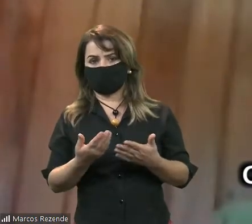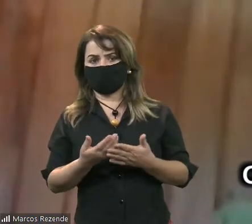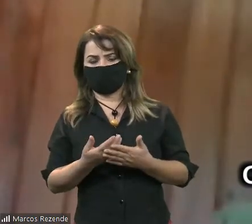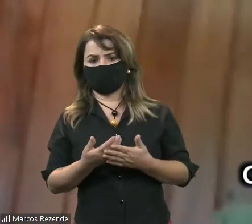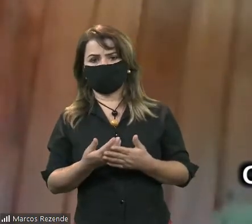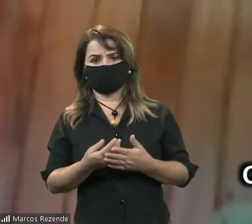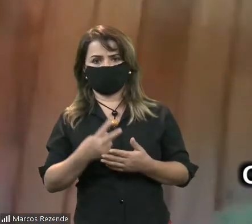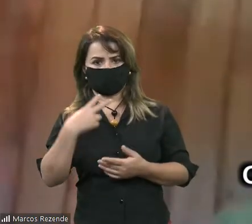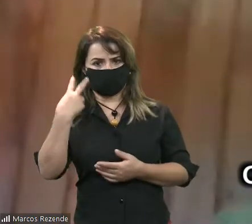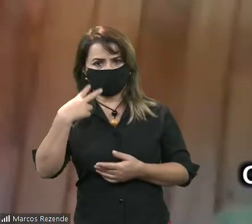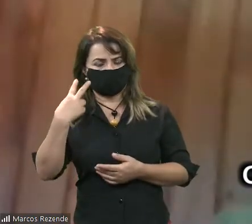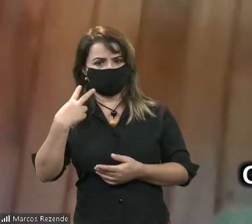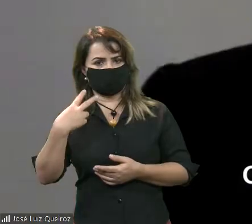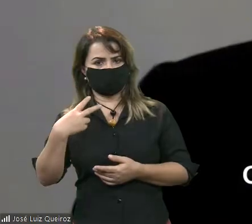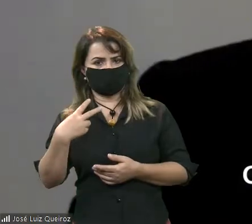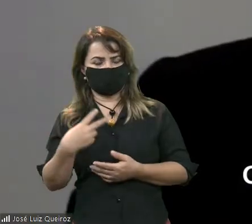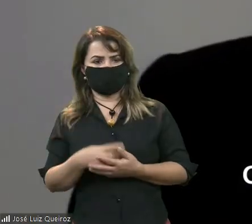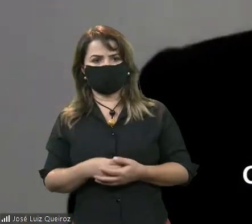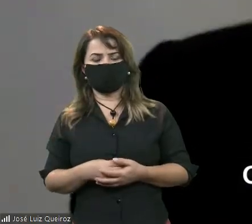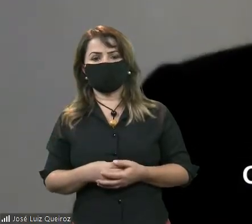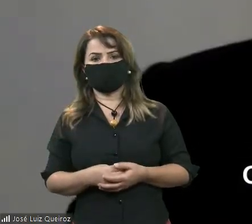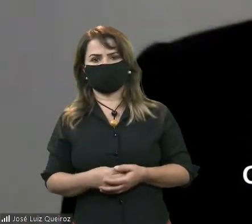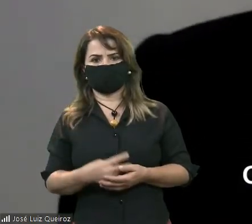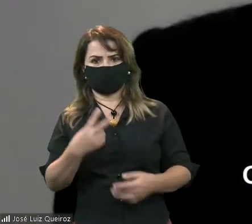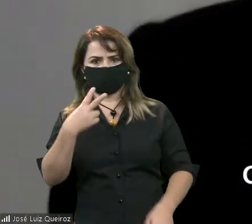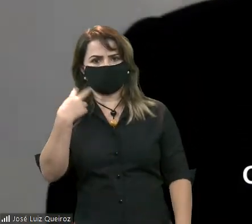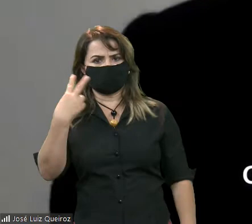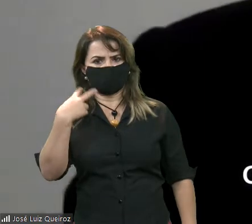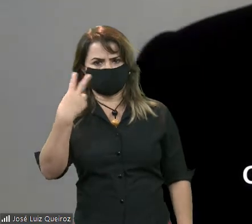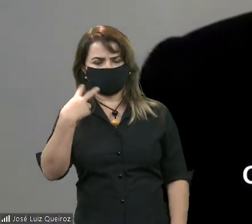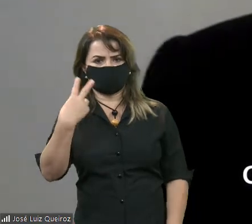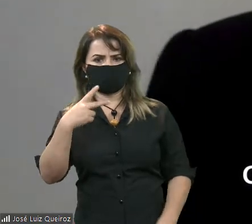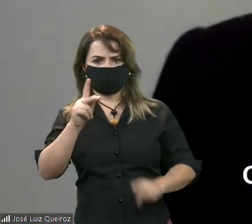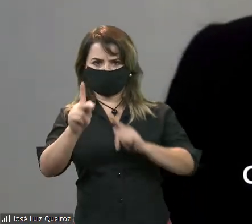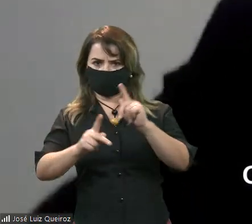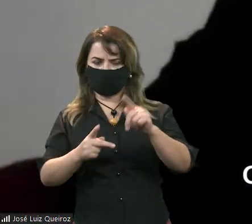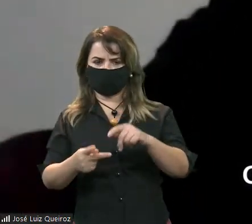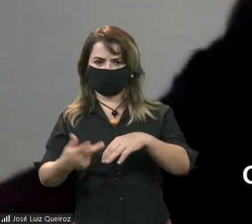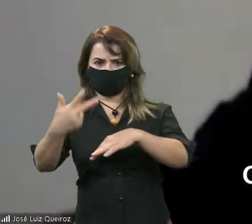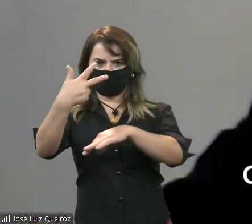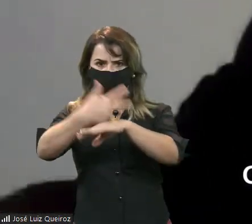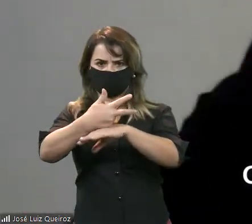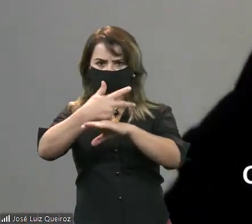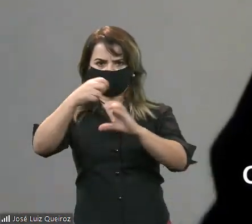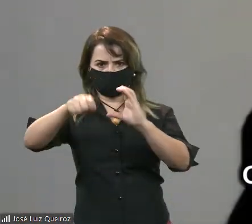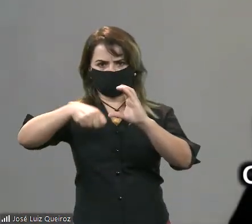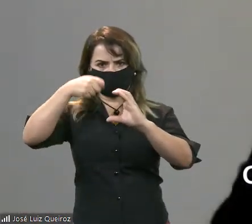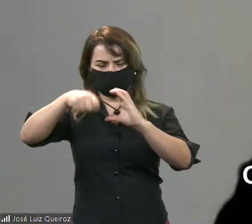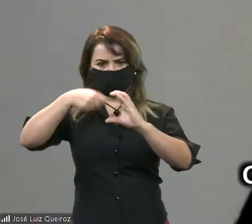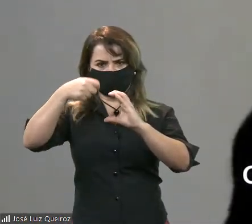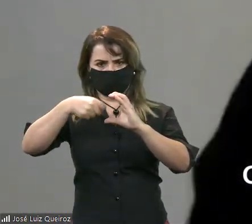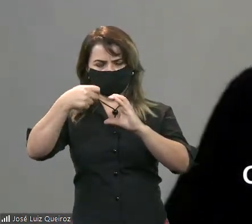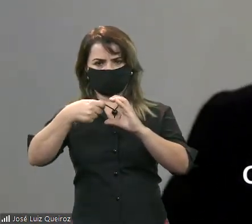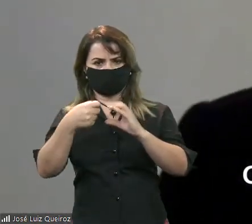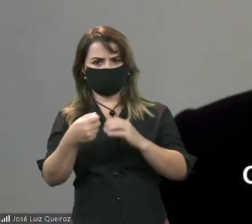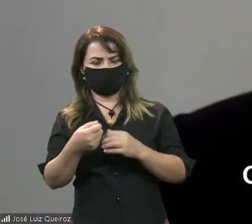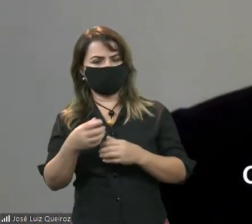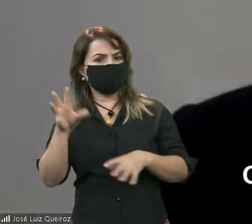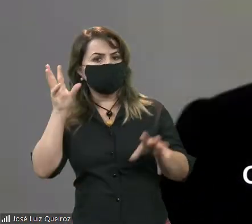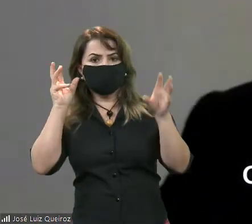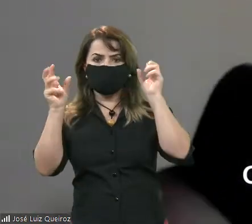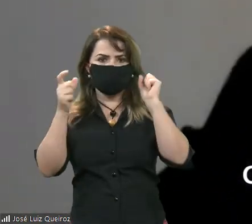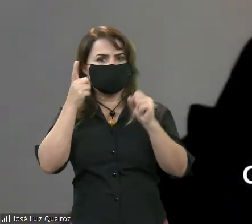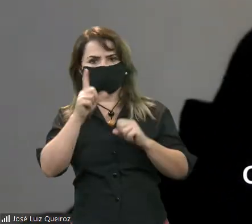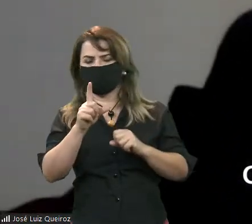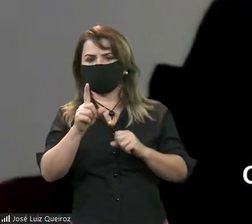Queiroz. Presidente, o pessoal da TV Câmara veio fazer algumas imagens, eu peço desculpa, eu não ouvi a resposta à questão do